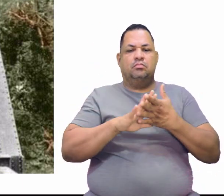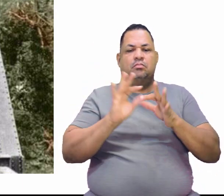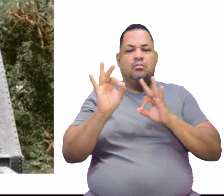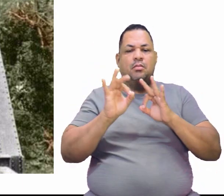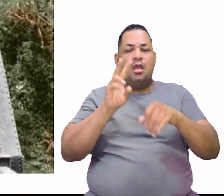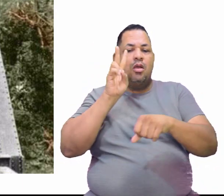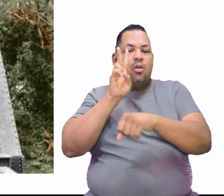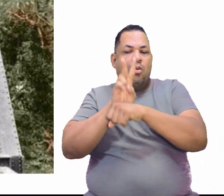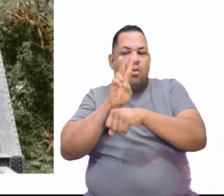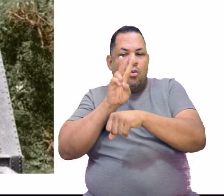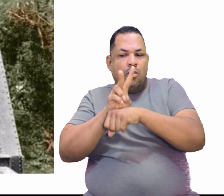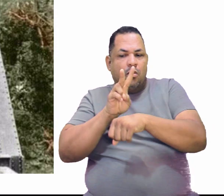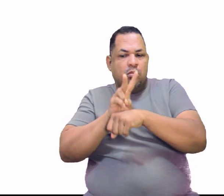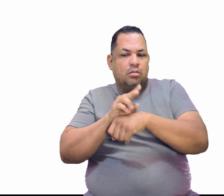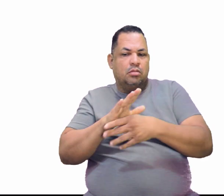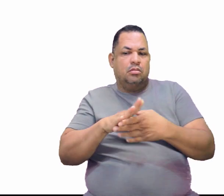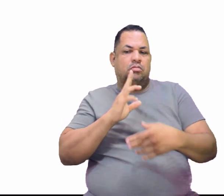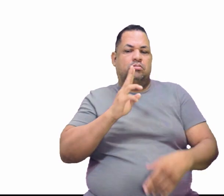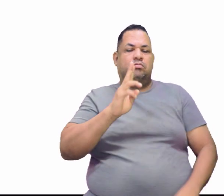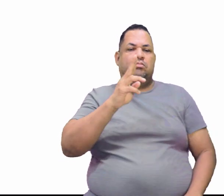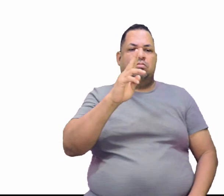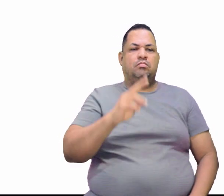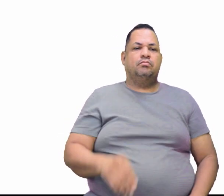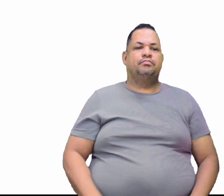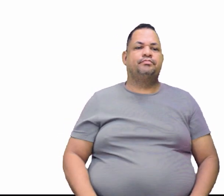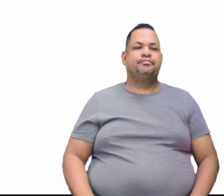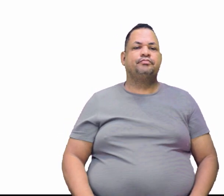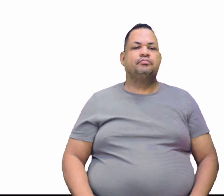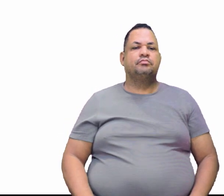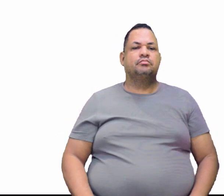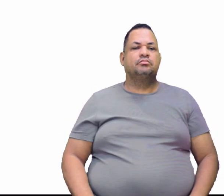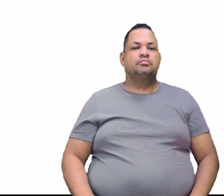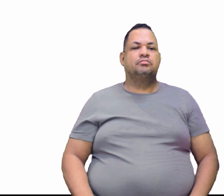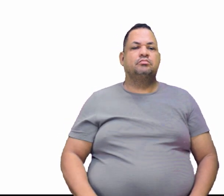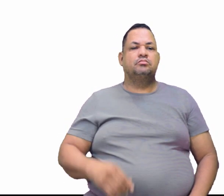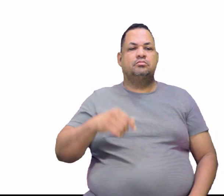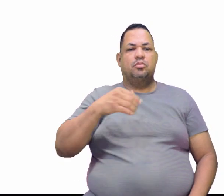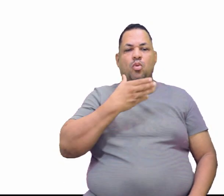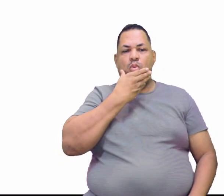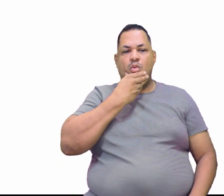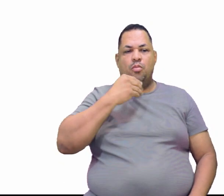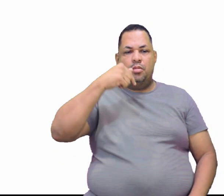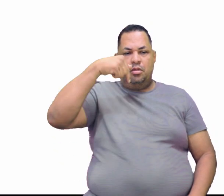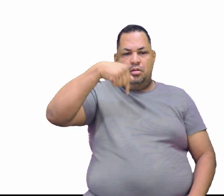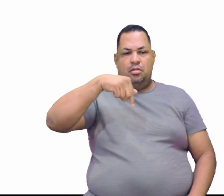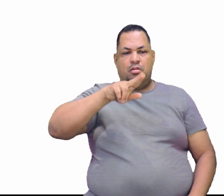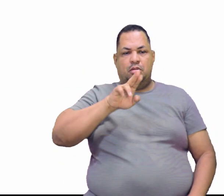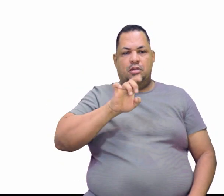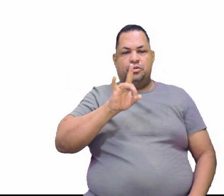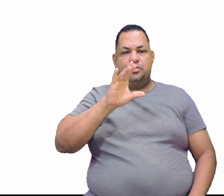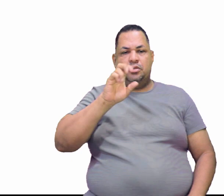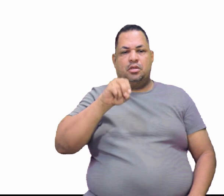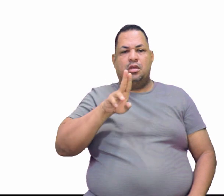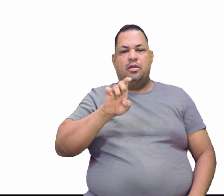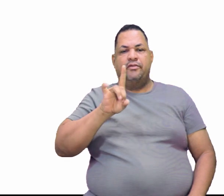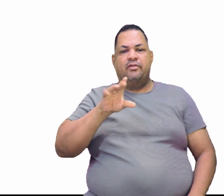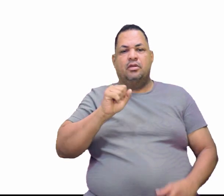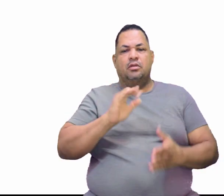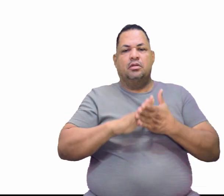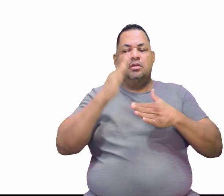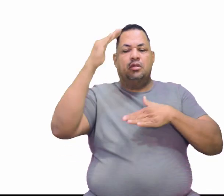lembrança, requer uma conservação. Quetim Quevedo, ele desceu o Rio